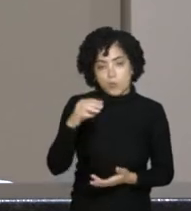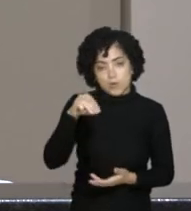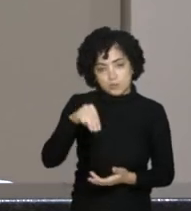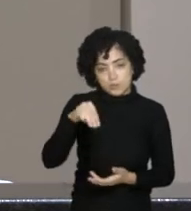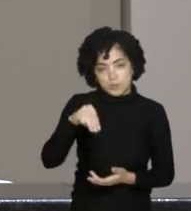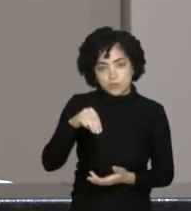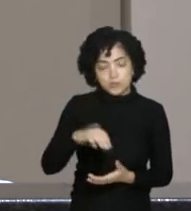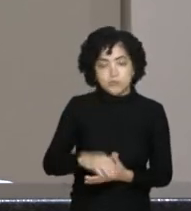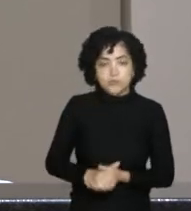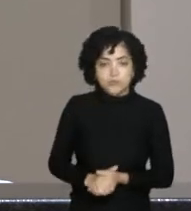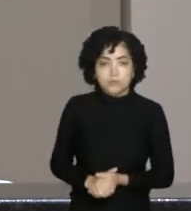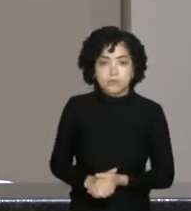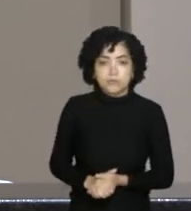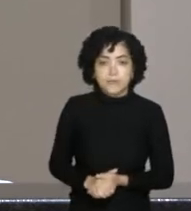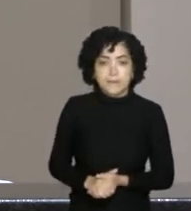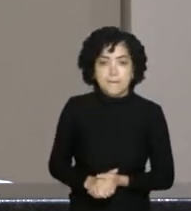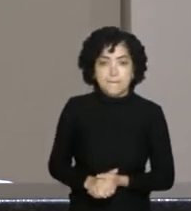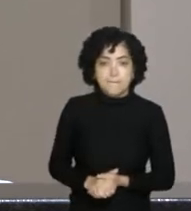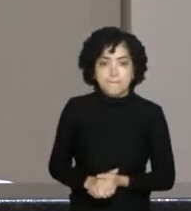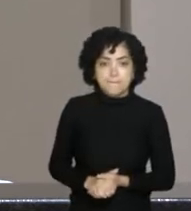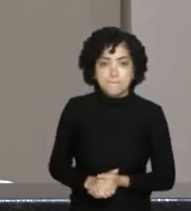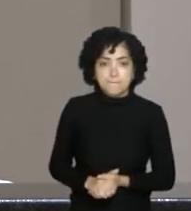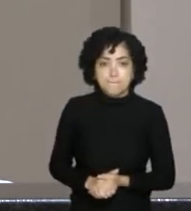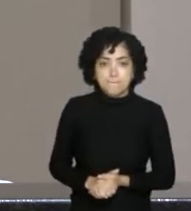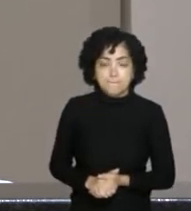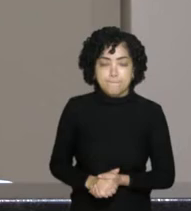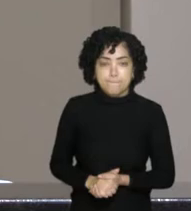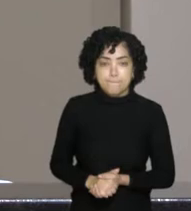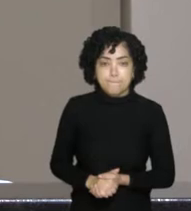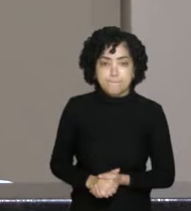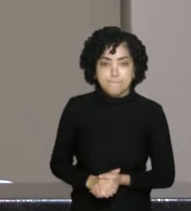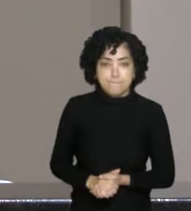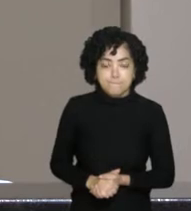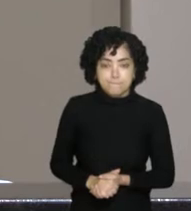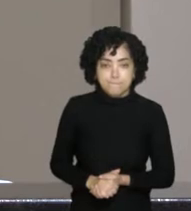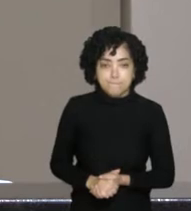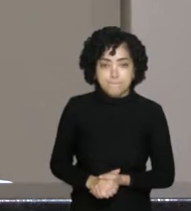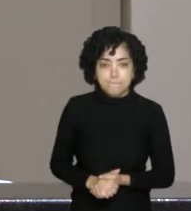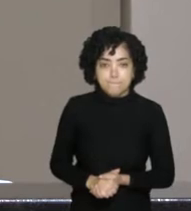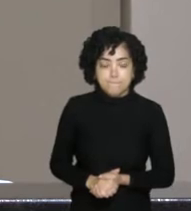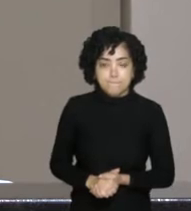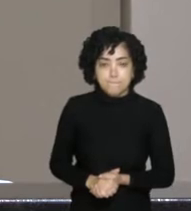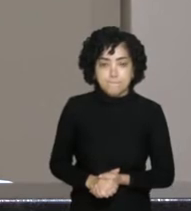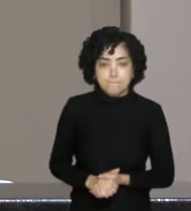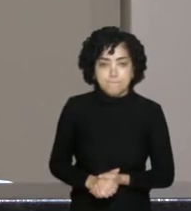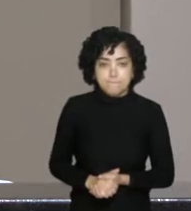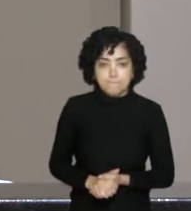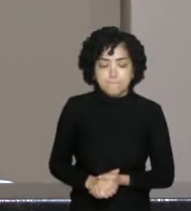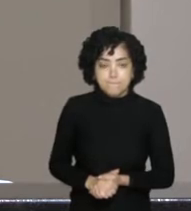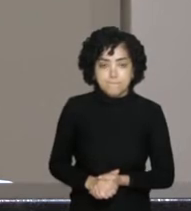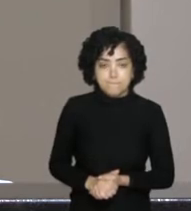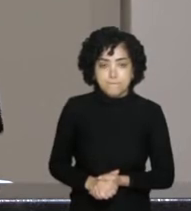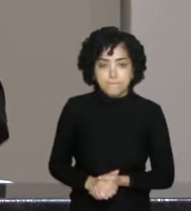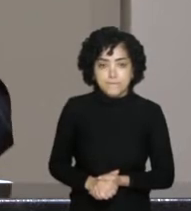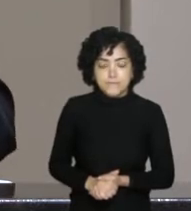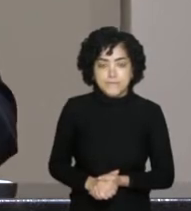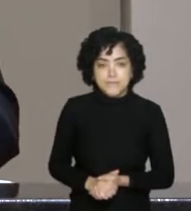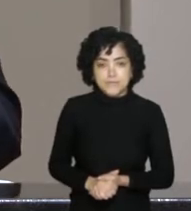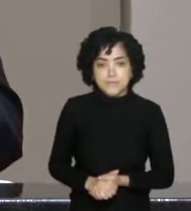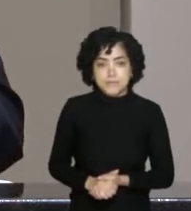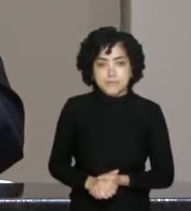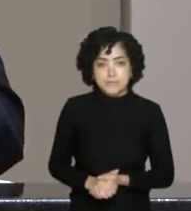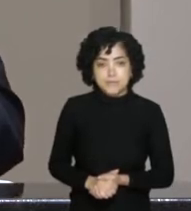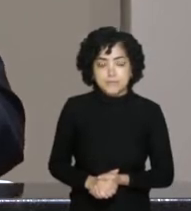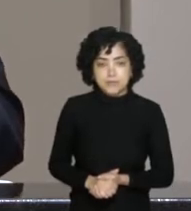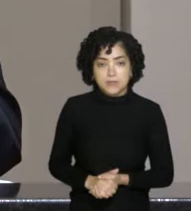30 segundos para fazer a sua manifestação. Deputado Silvio Drevec. Se fosse na